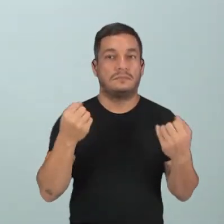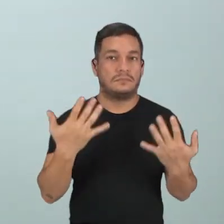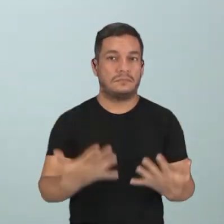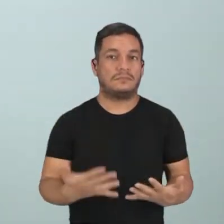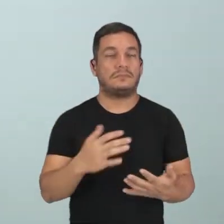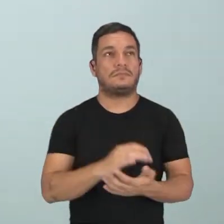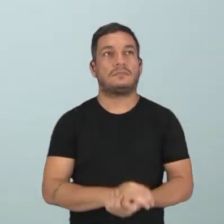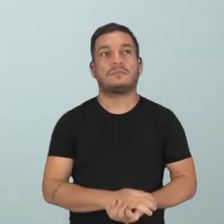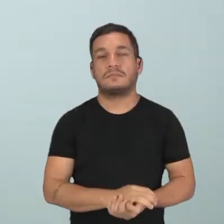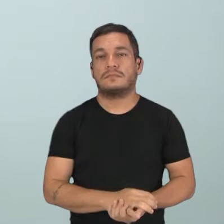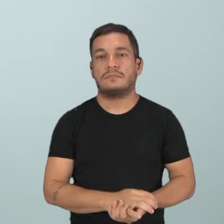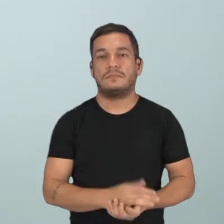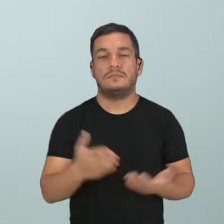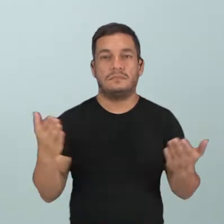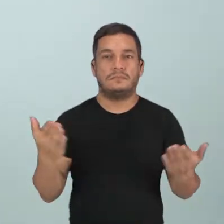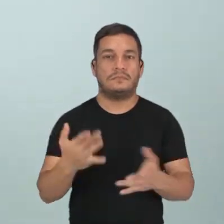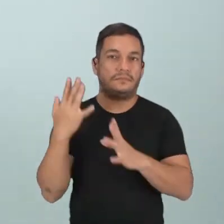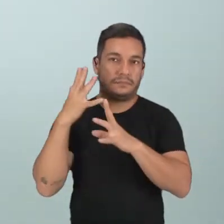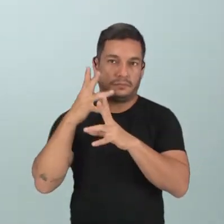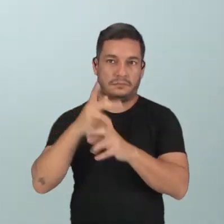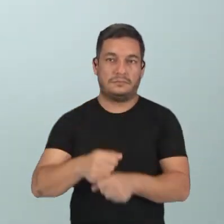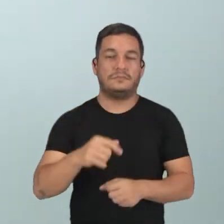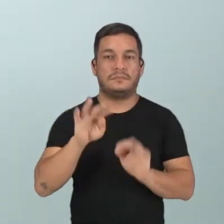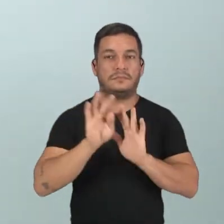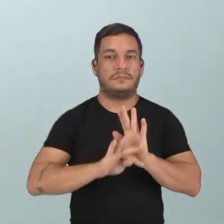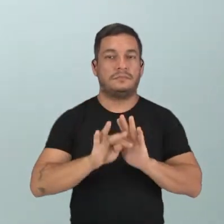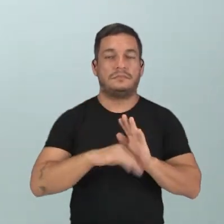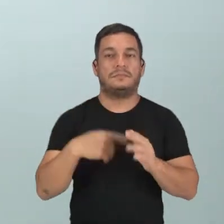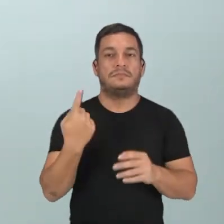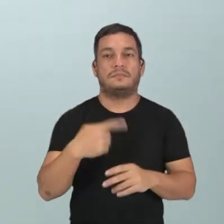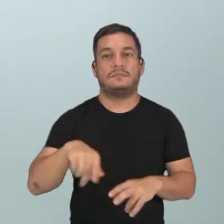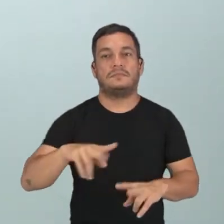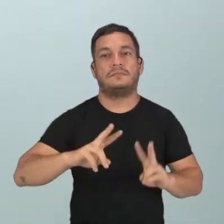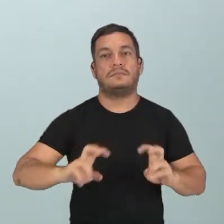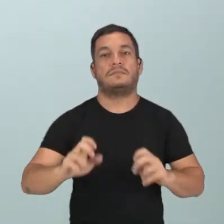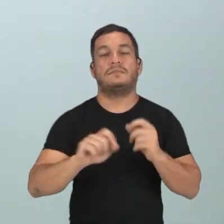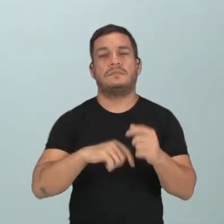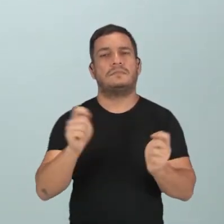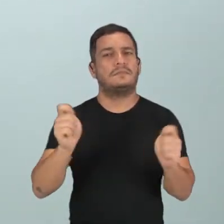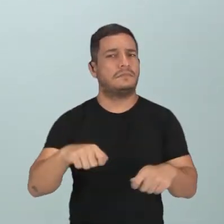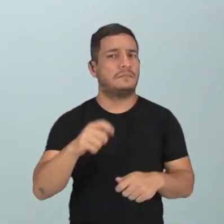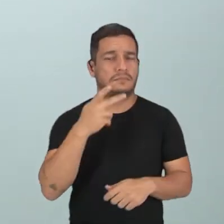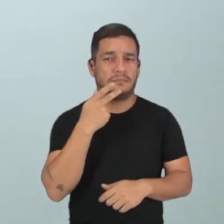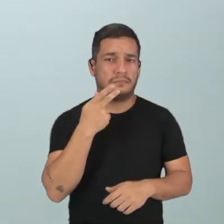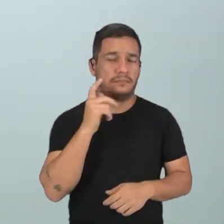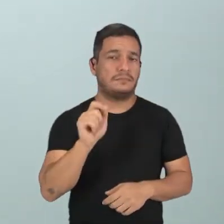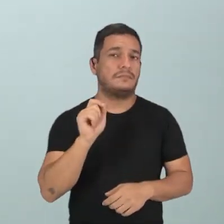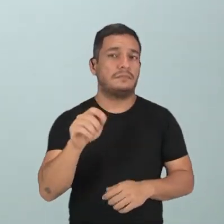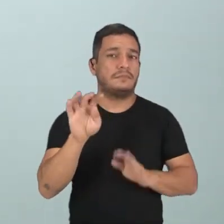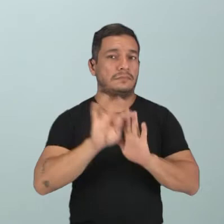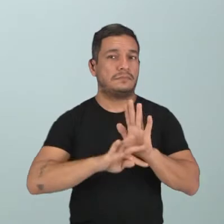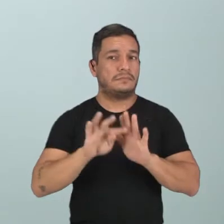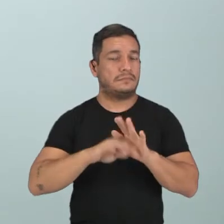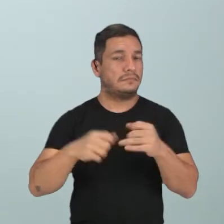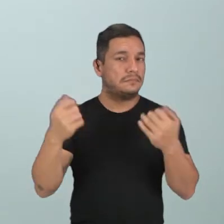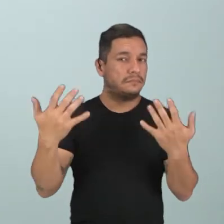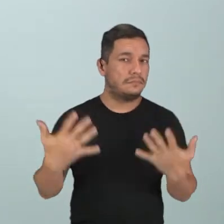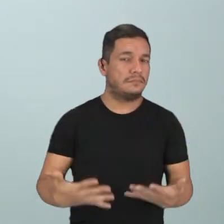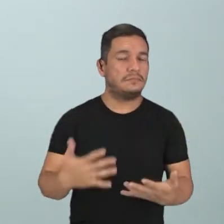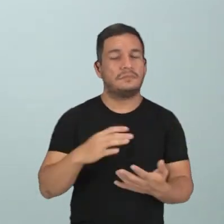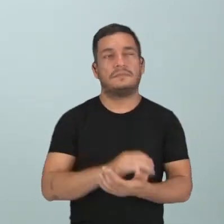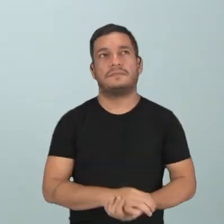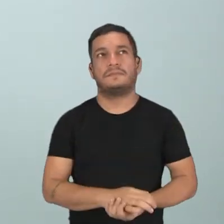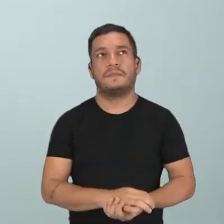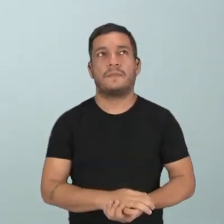retrata agora Relembrando o texto que nós acabamos de ler você é capaz de me dizer do que esse texto fala